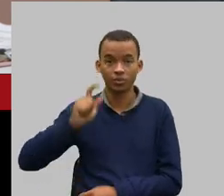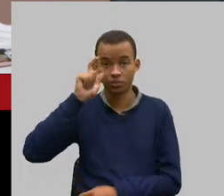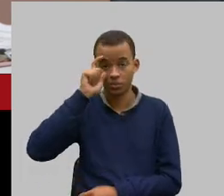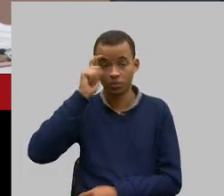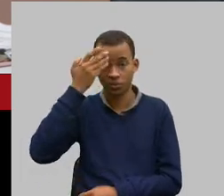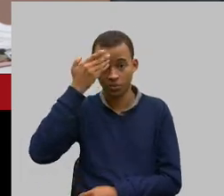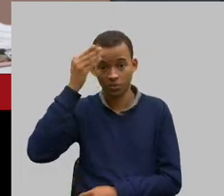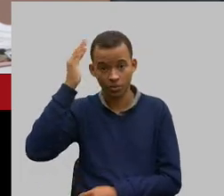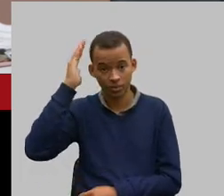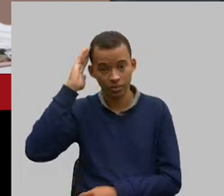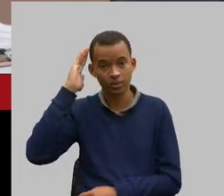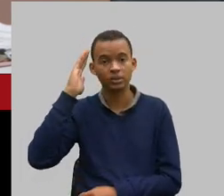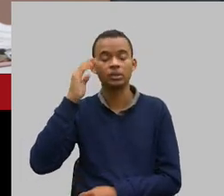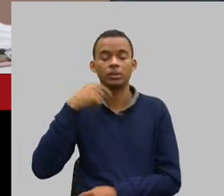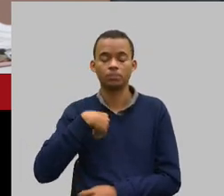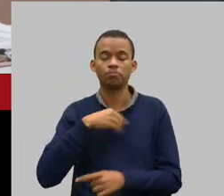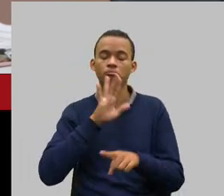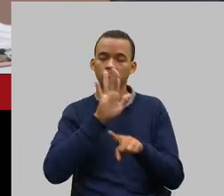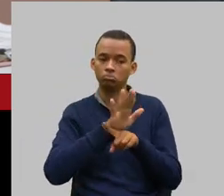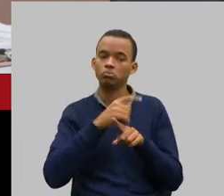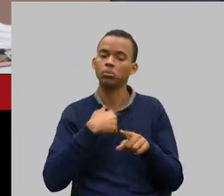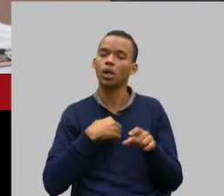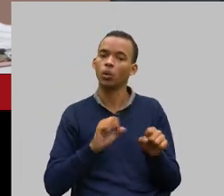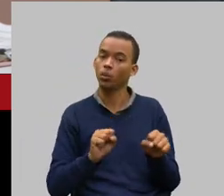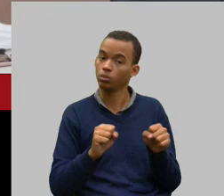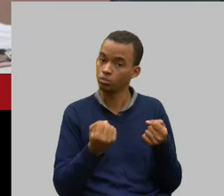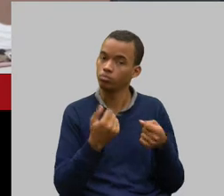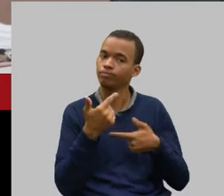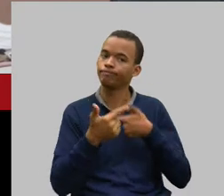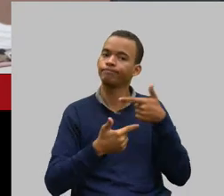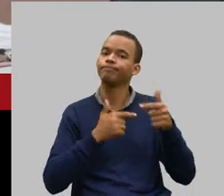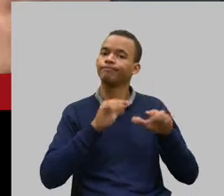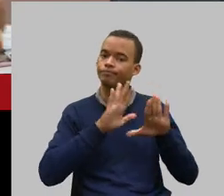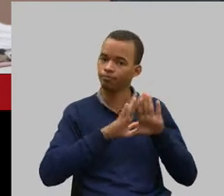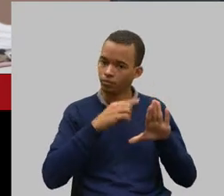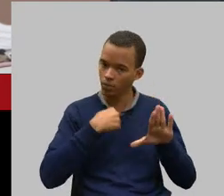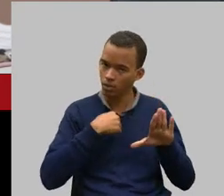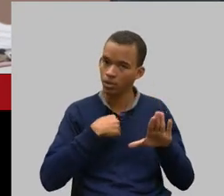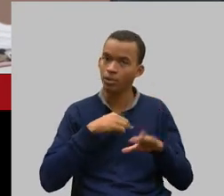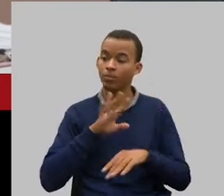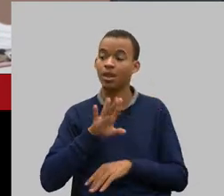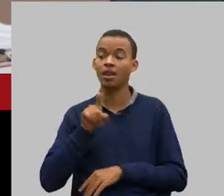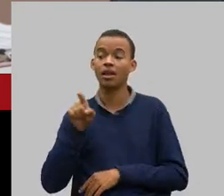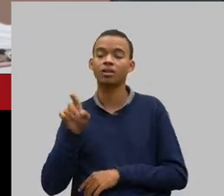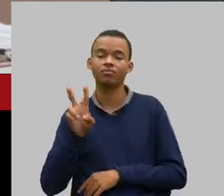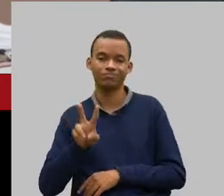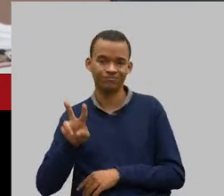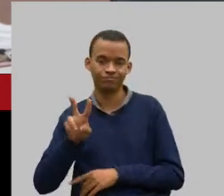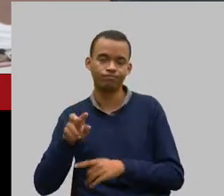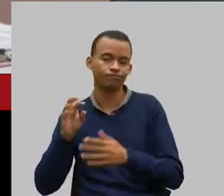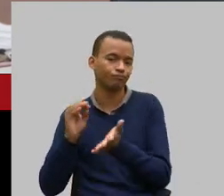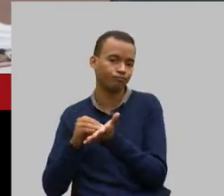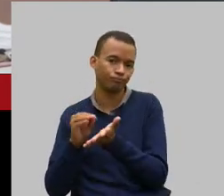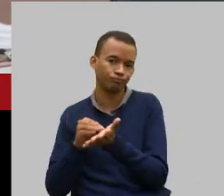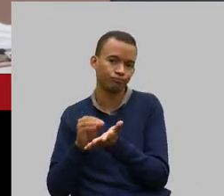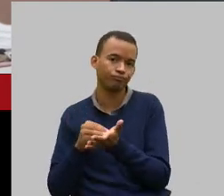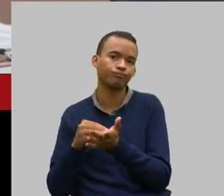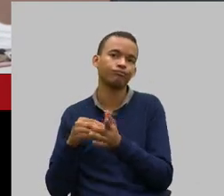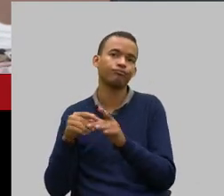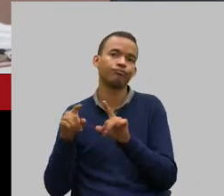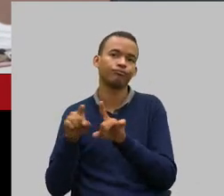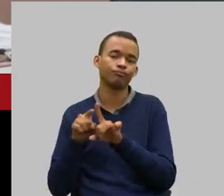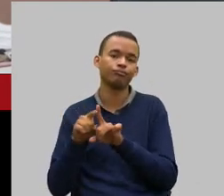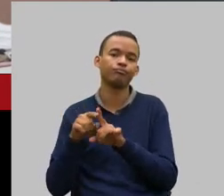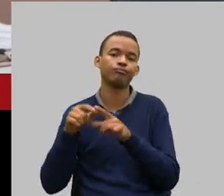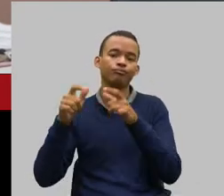muito grande com a minha região porque a rine queria ser sediada em Pedro Leopoldo numa